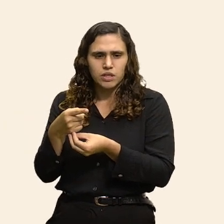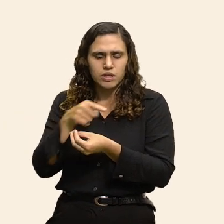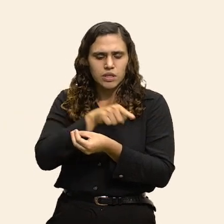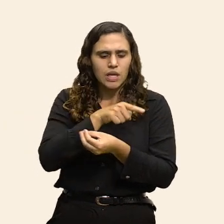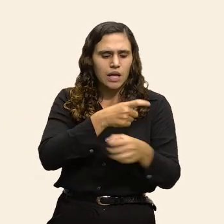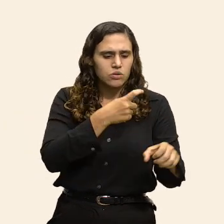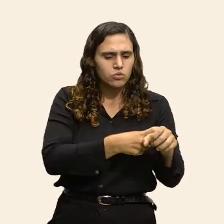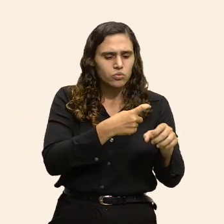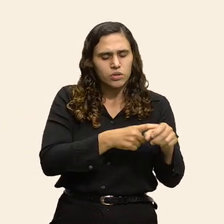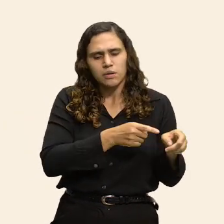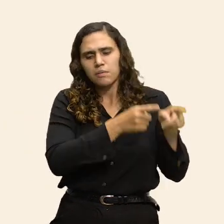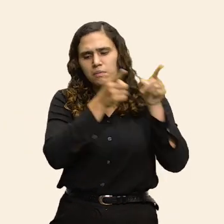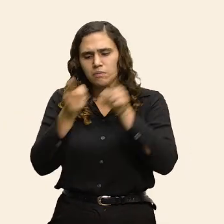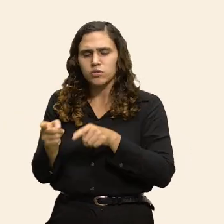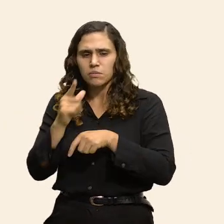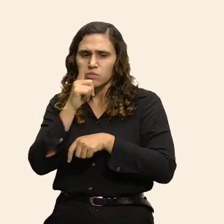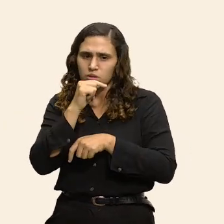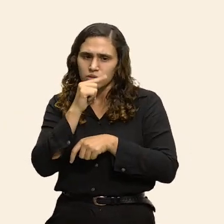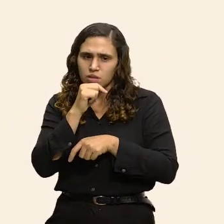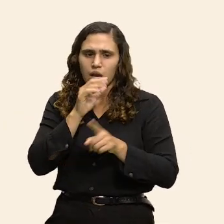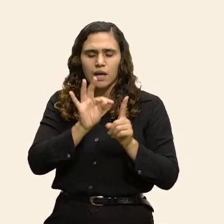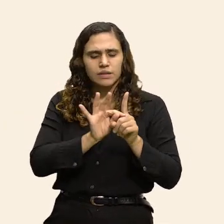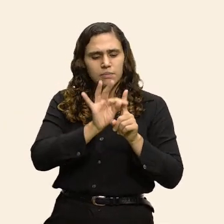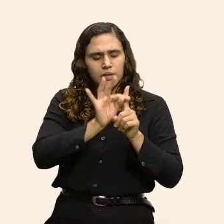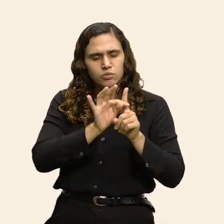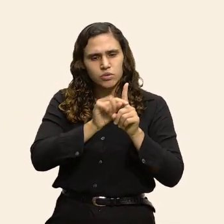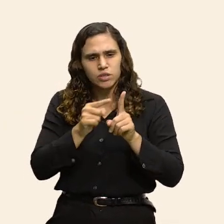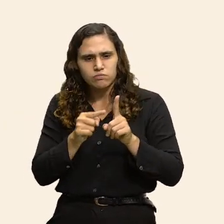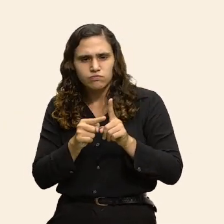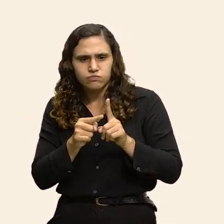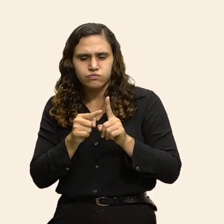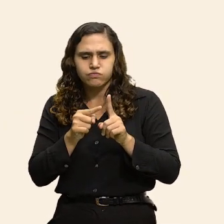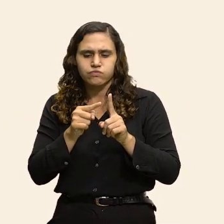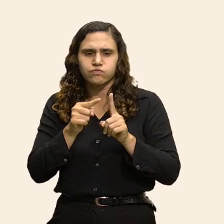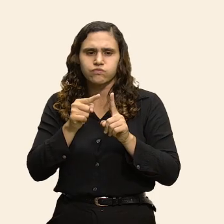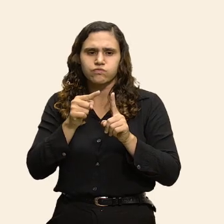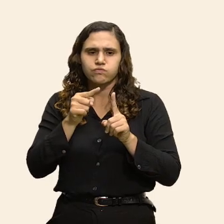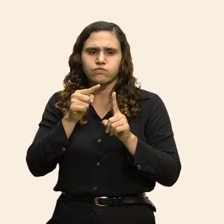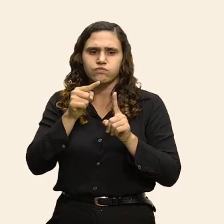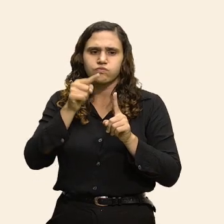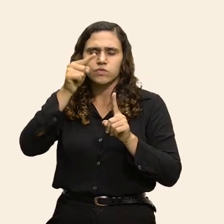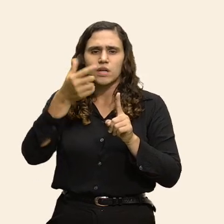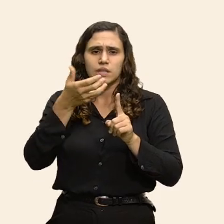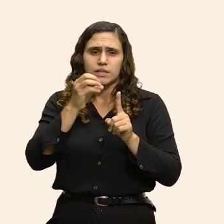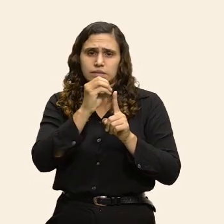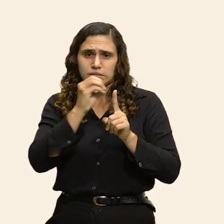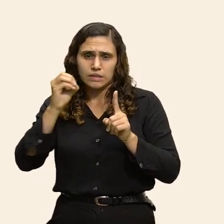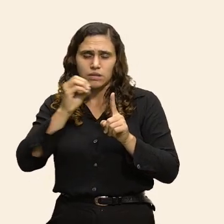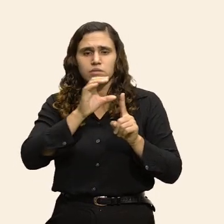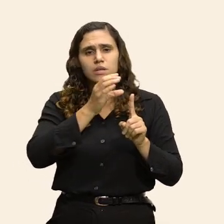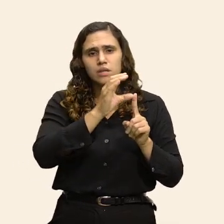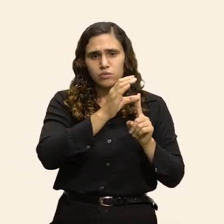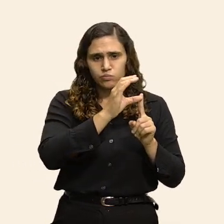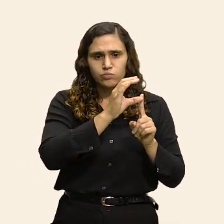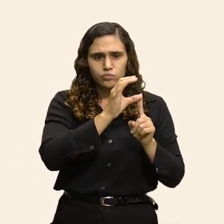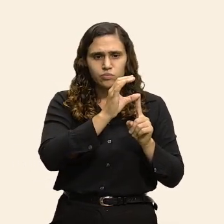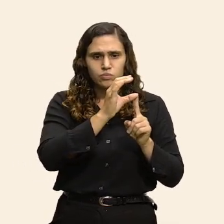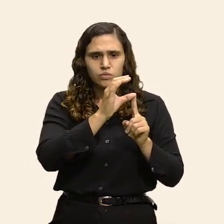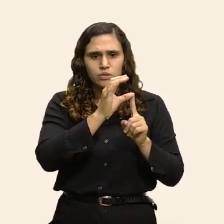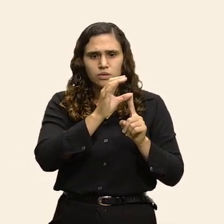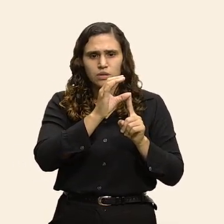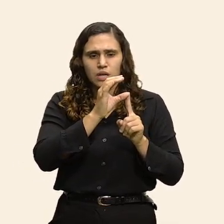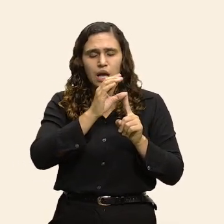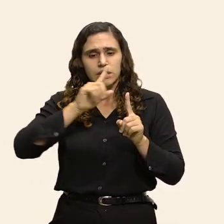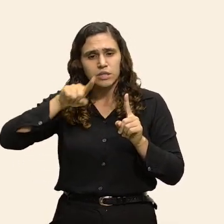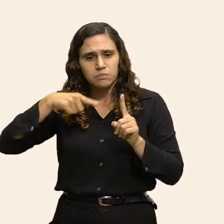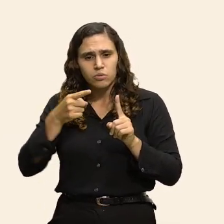a temperatura ela volta a aumentar até 100 graus Celsius. Então aqui eu tenho a fase líquida. Depois eu tenho uma parte do gráfico